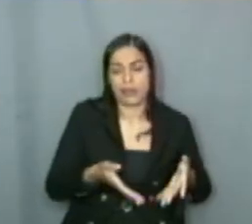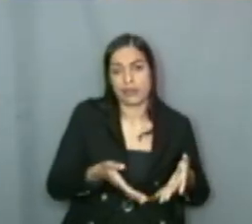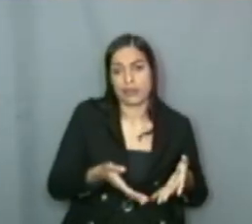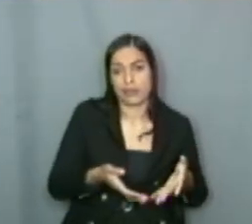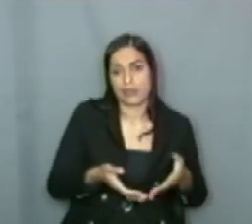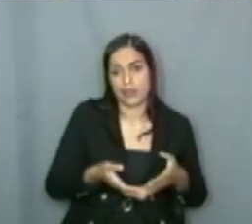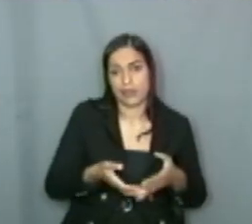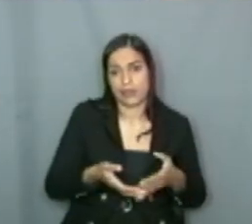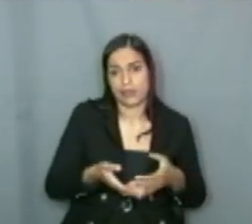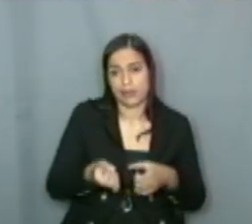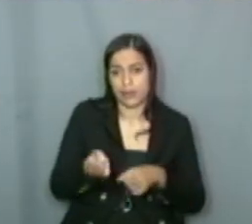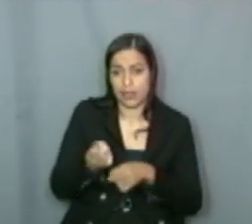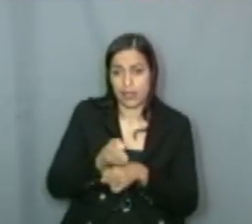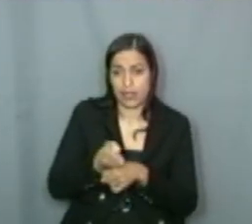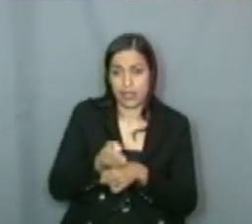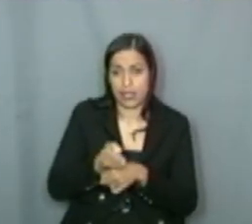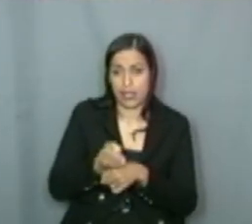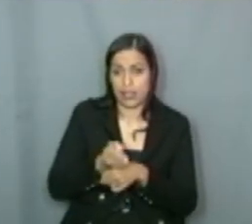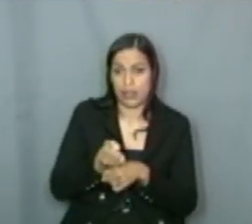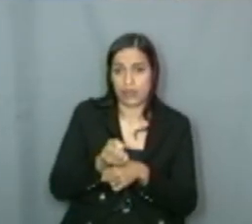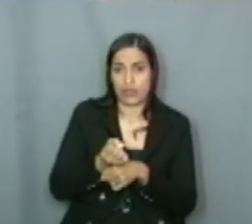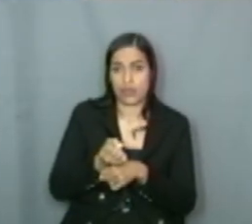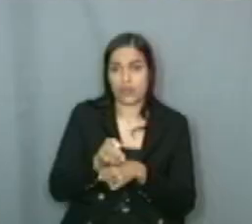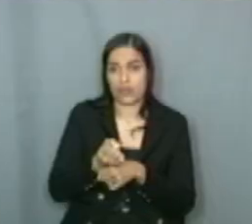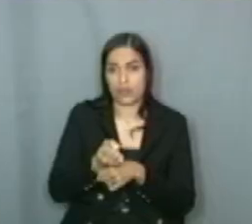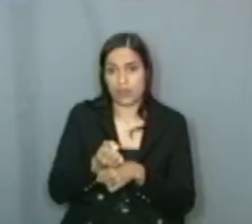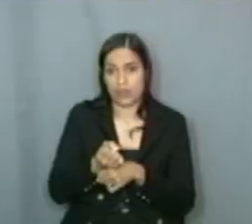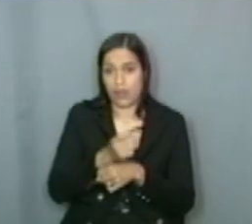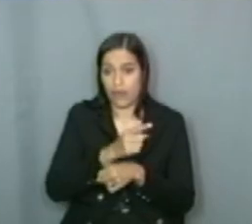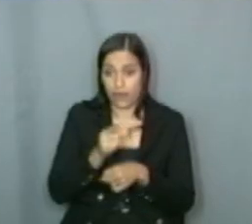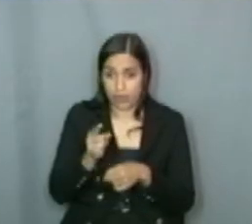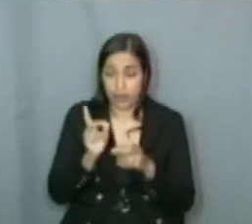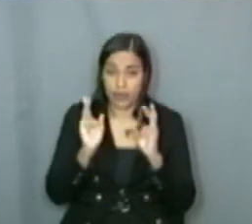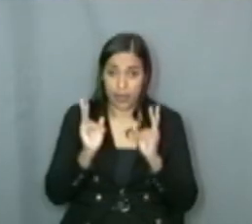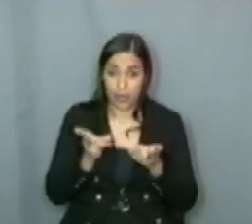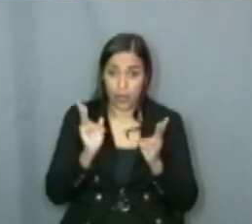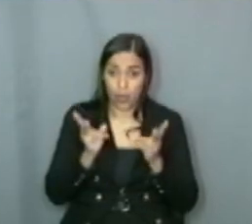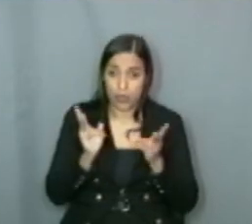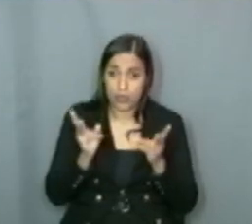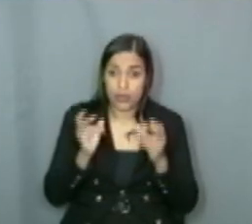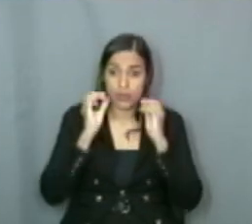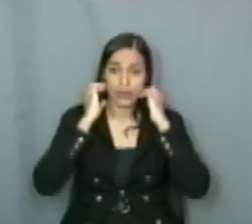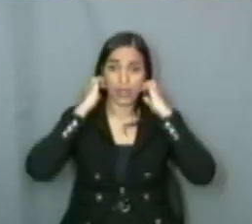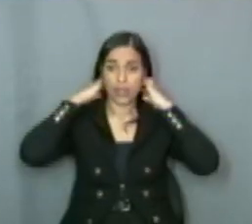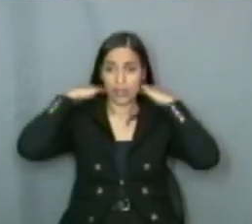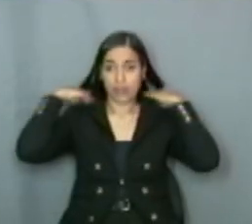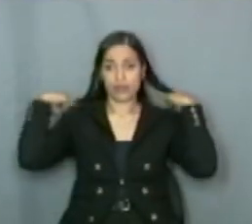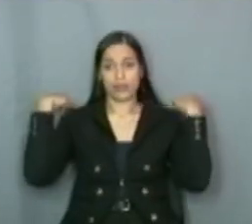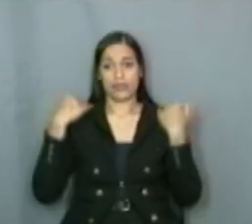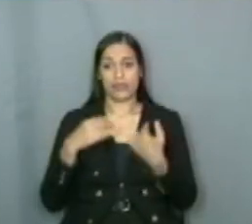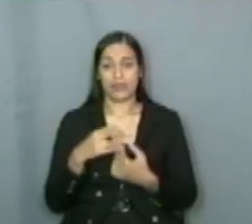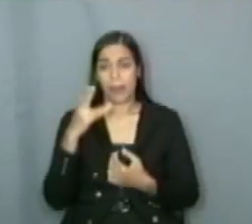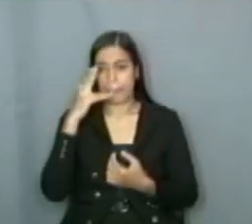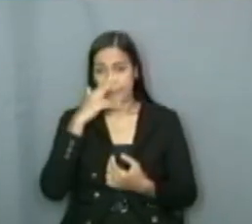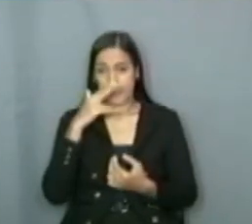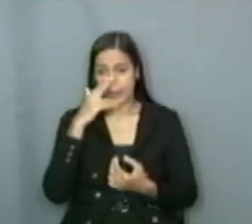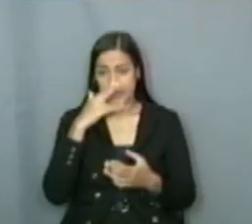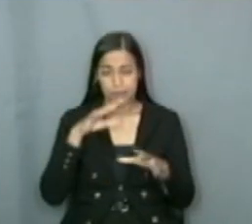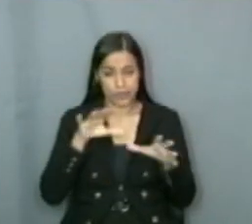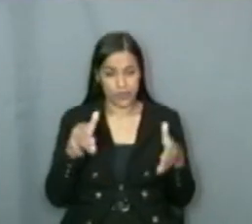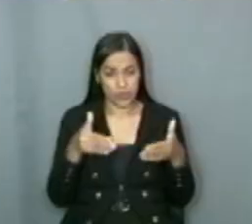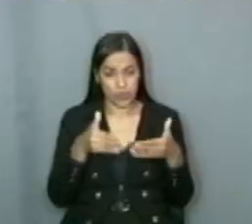tanto tempo, que você vai continuar querendo este mesmo